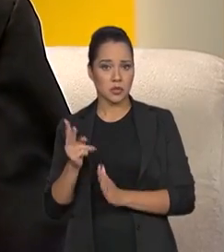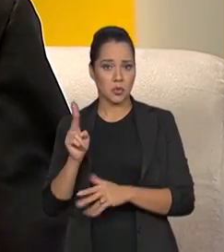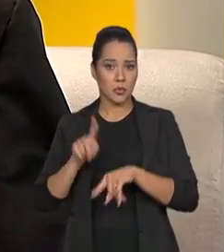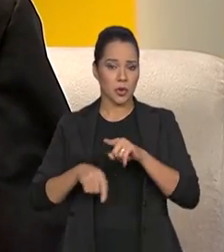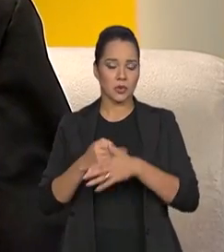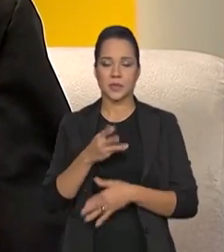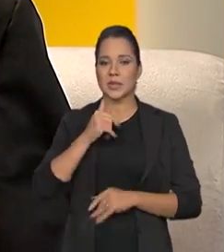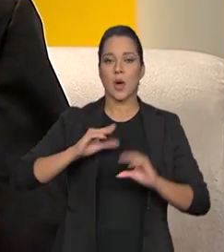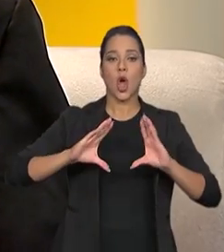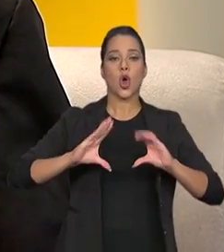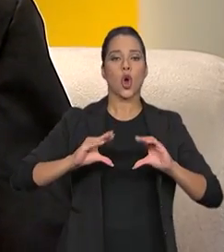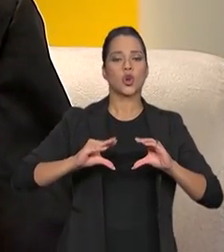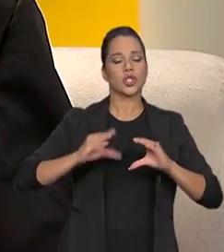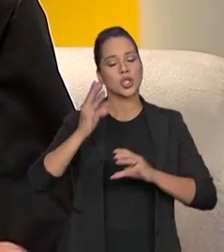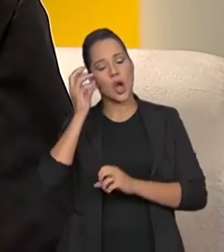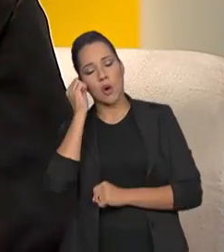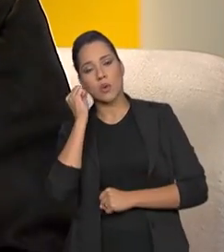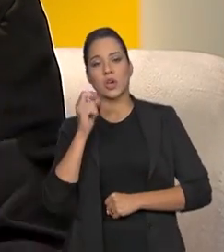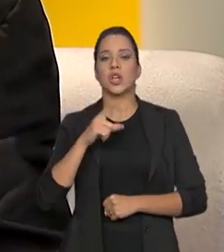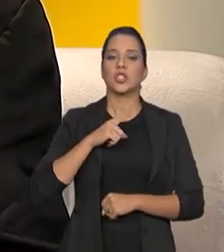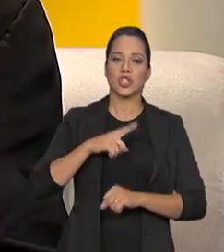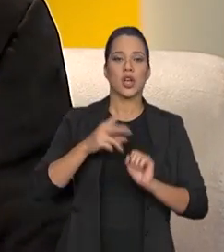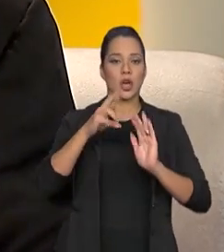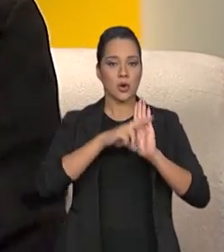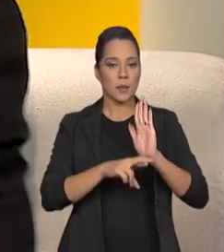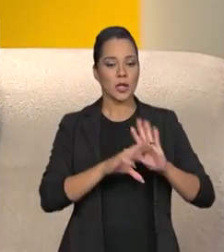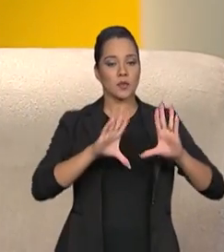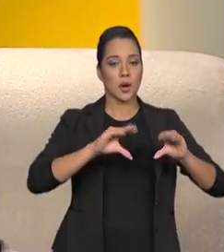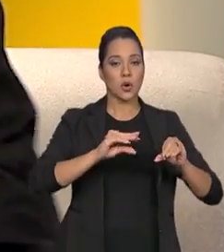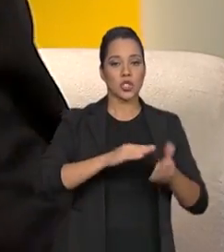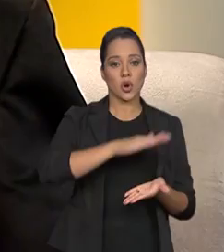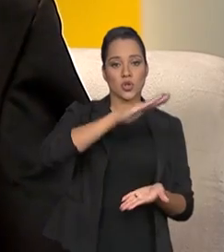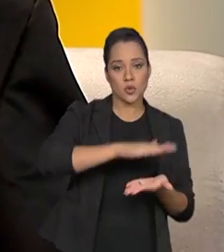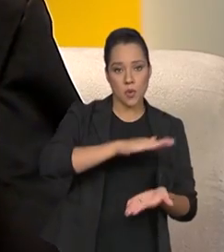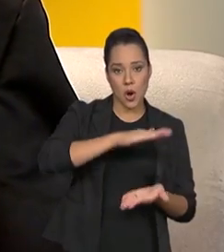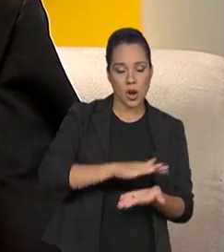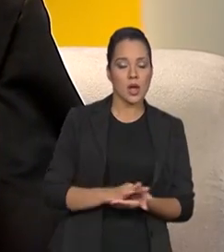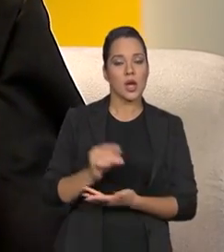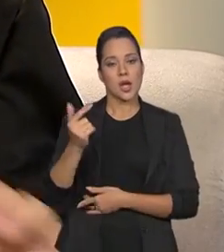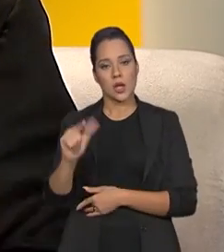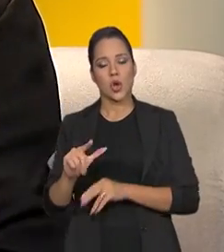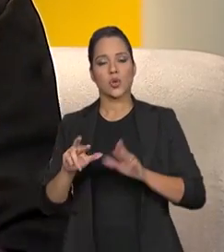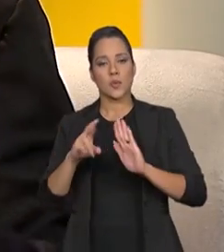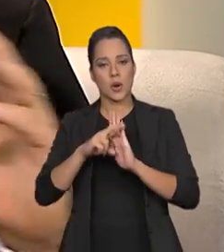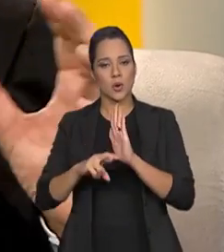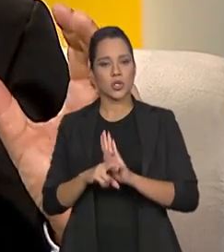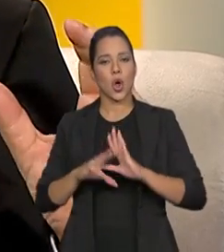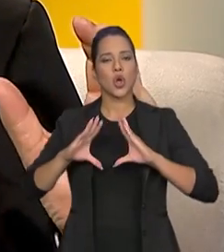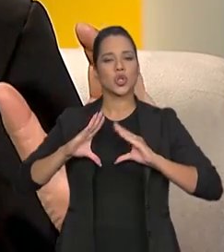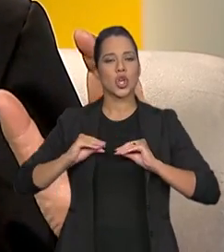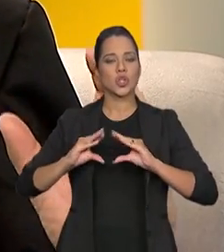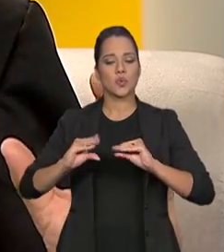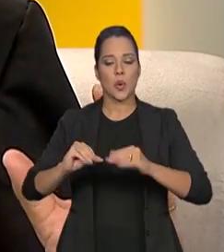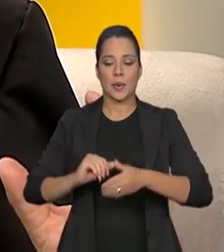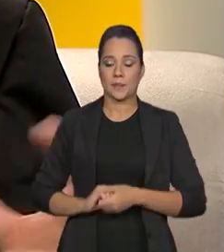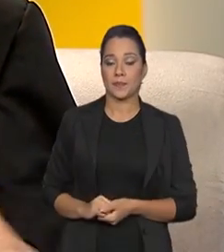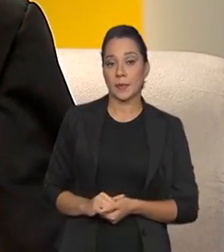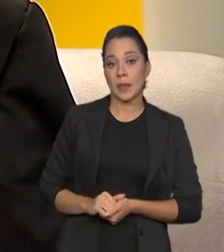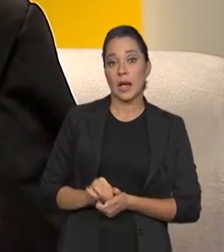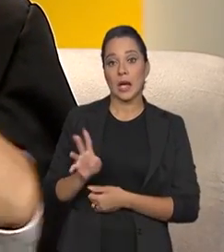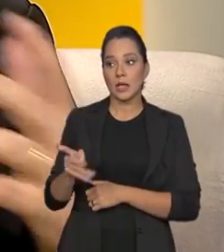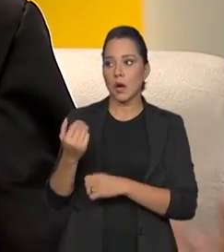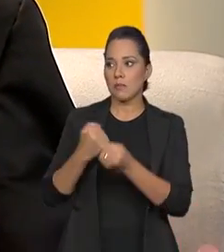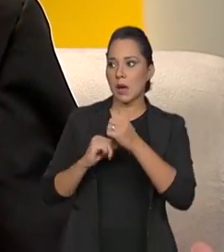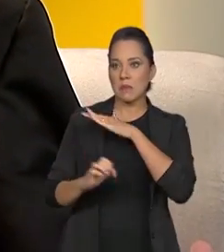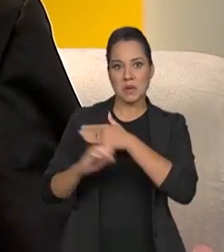colchões no Brasil você tinha um regulamento para colchão de mola e um para colchão de espuma então isso para os fabricantes para as empresas brasileiras